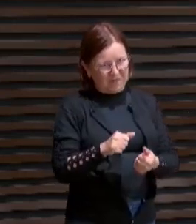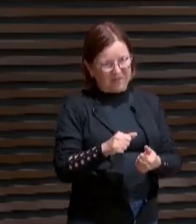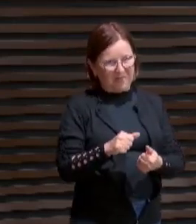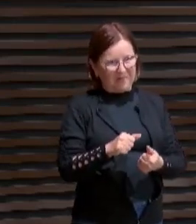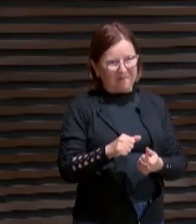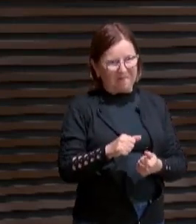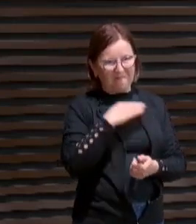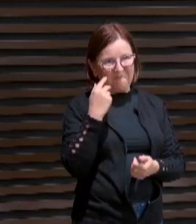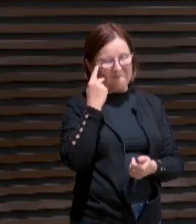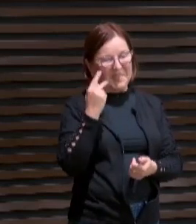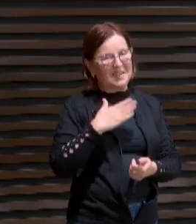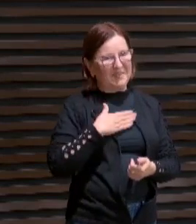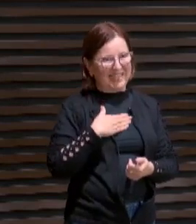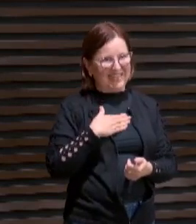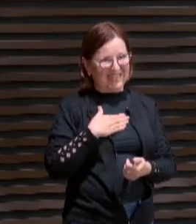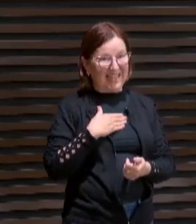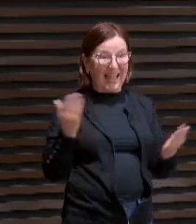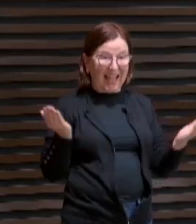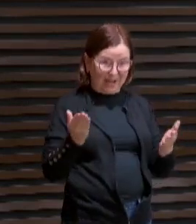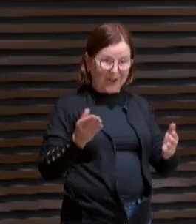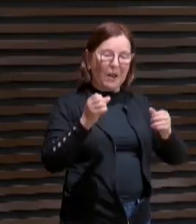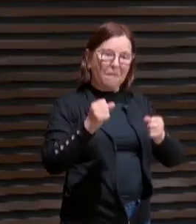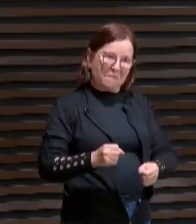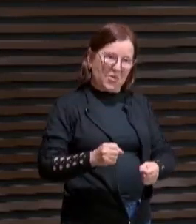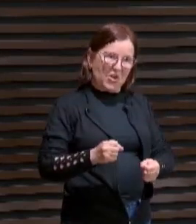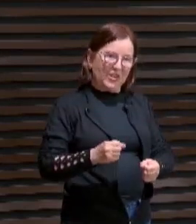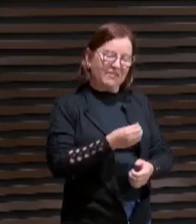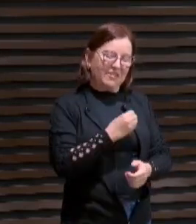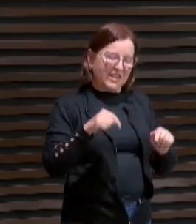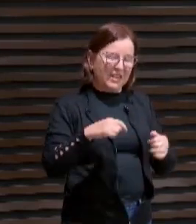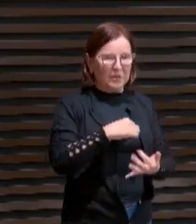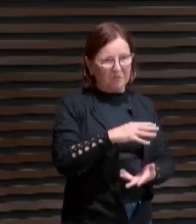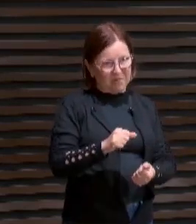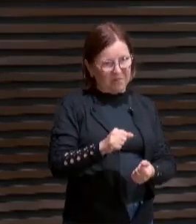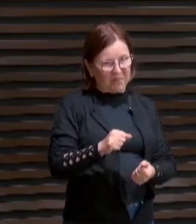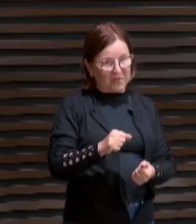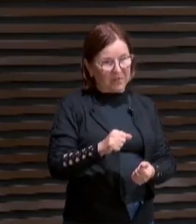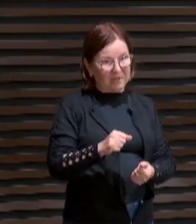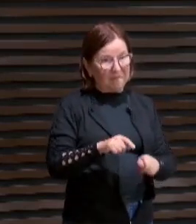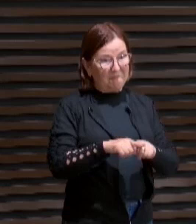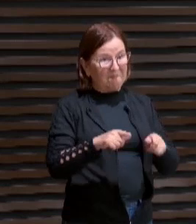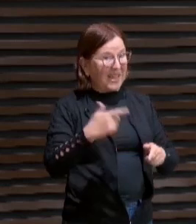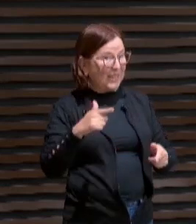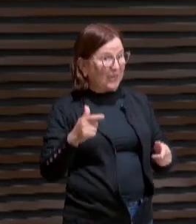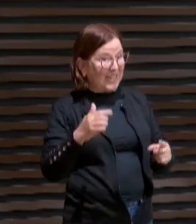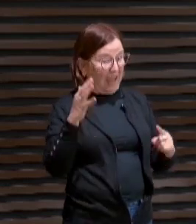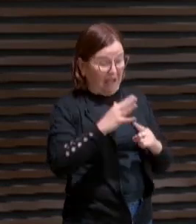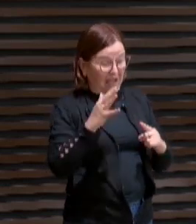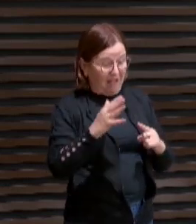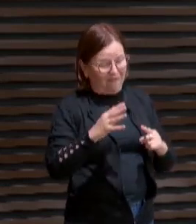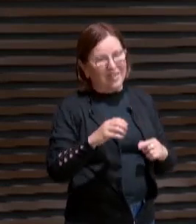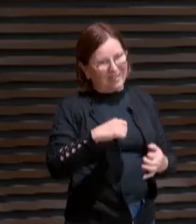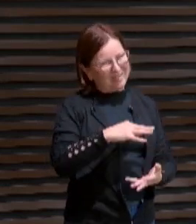que eu possa viver no mundo sem que o mundo invada o meu ser. E eu possa viver para a glória